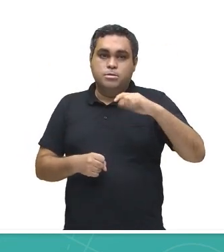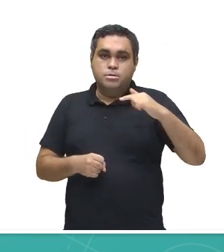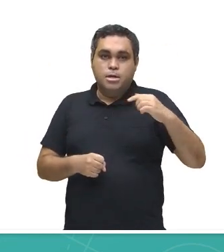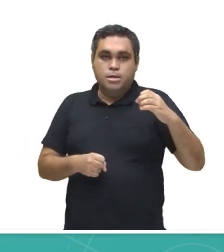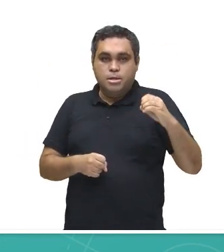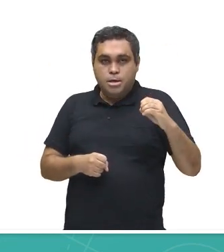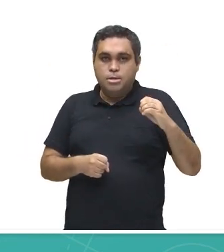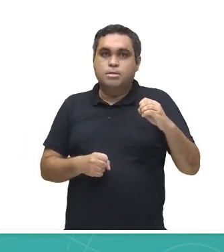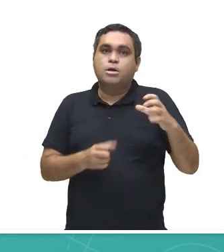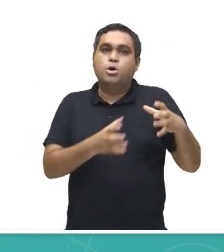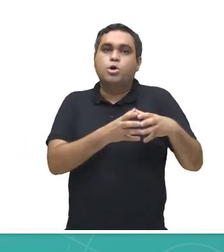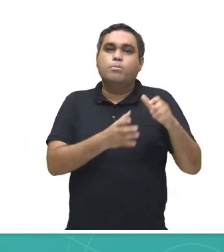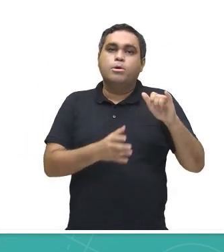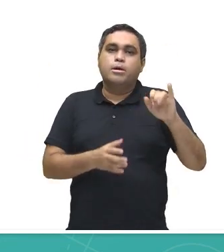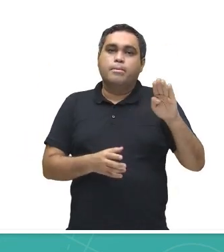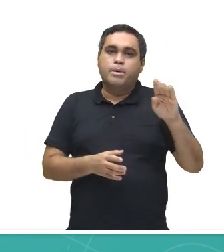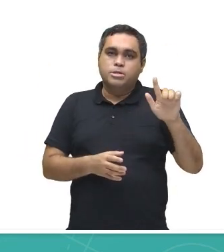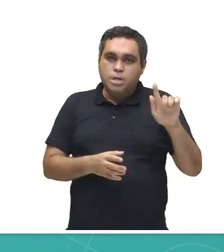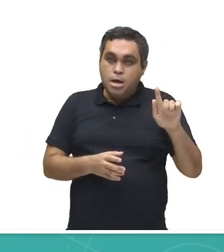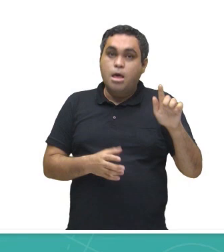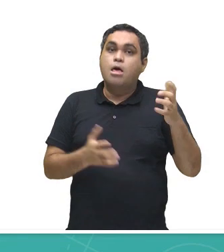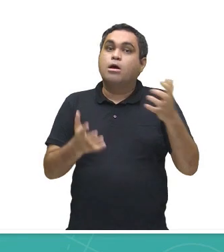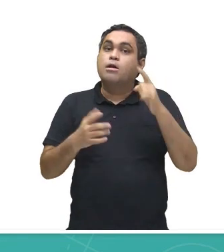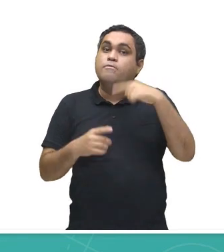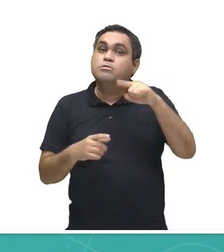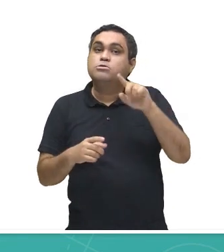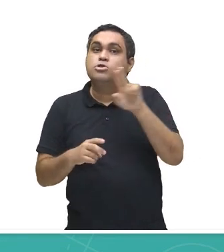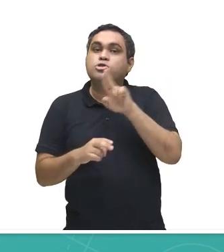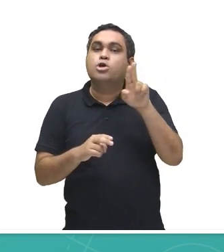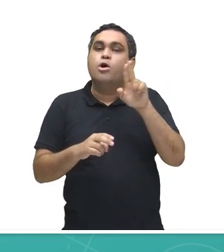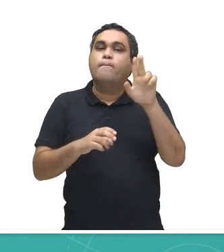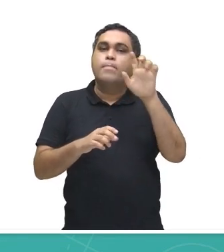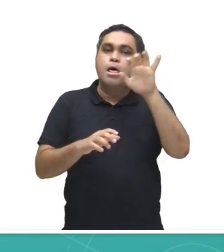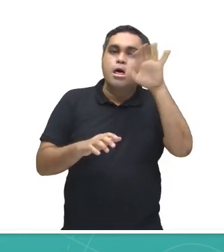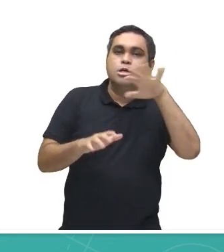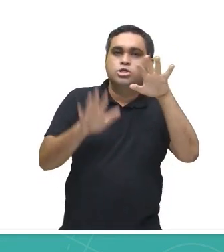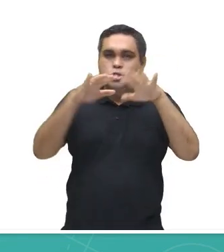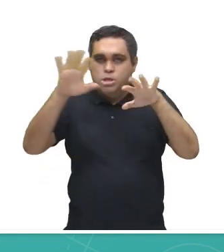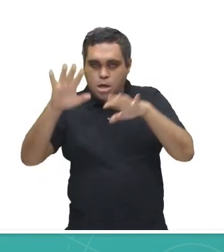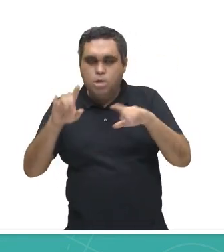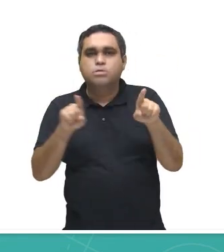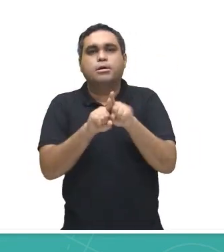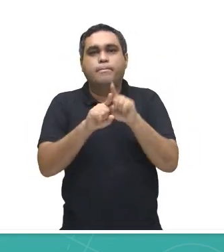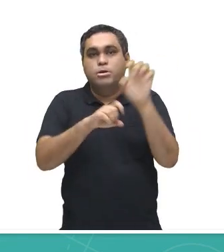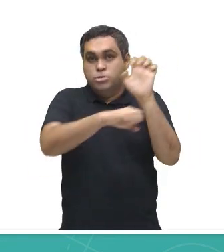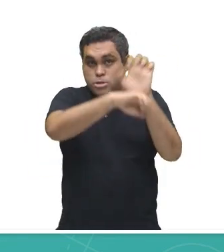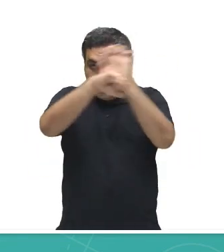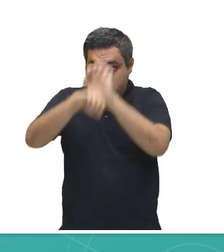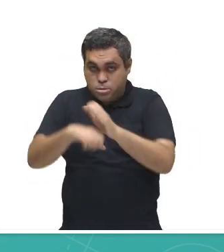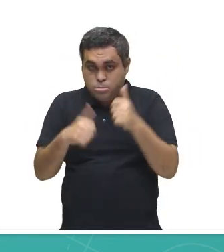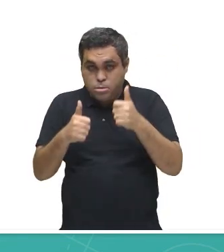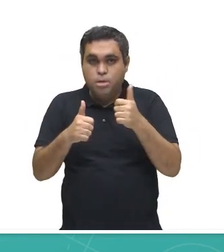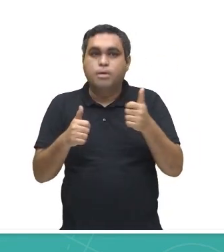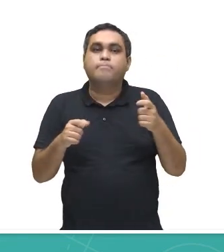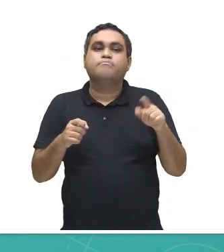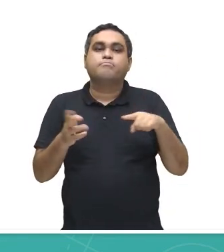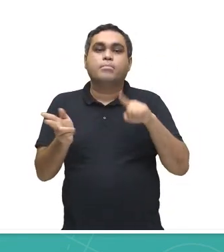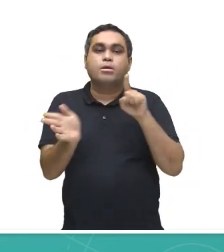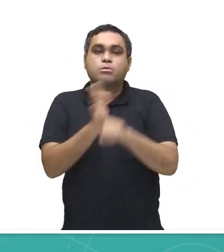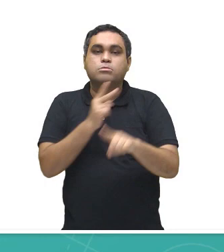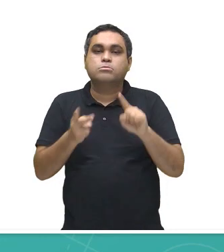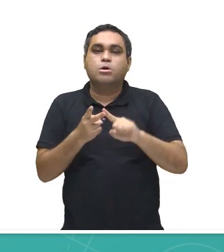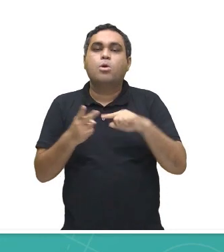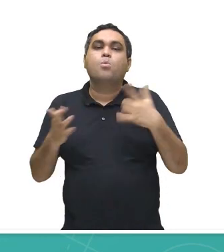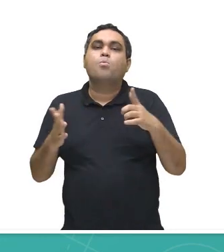que vocês citem as regiões e os estados, ok? Questão de número 2, qual a região do Brasil que possui a maior extensão